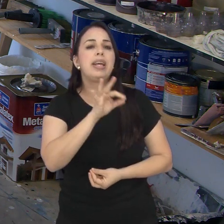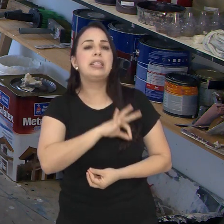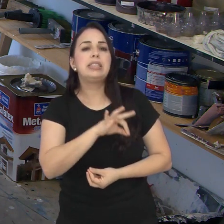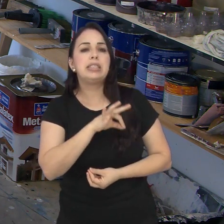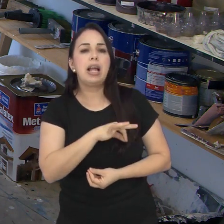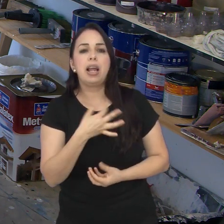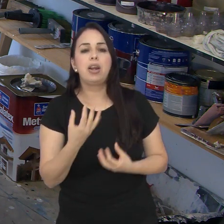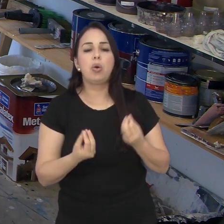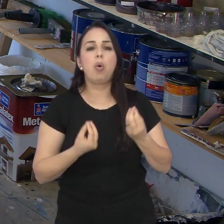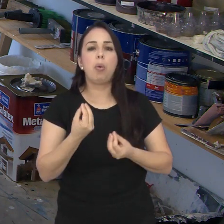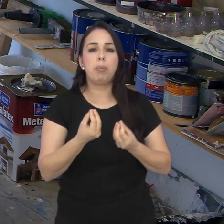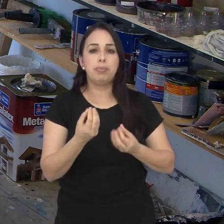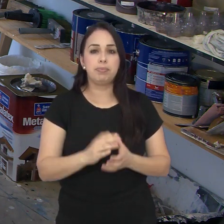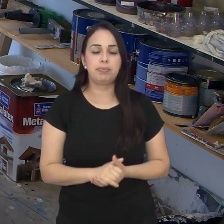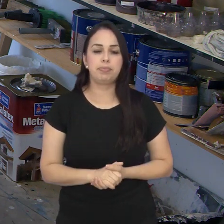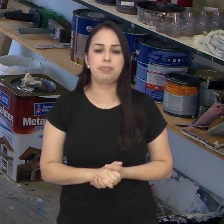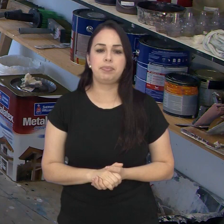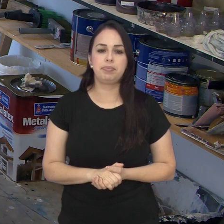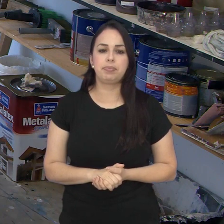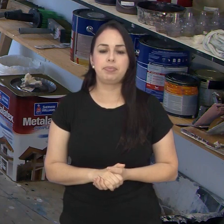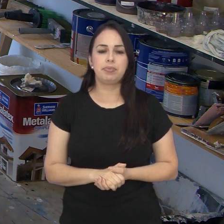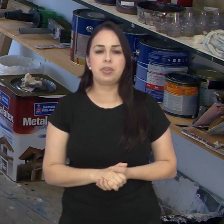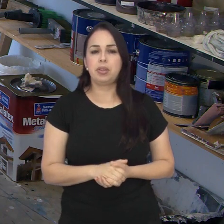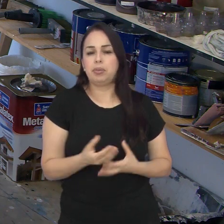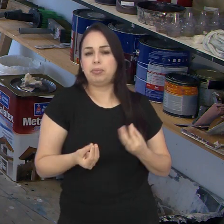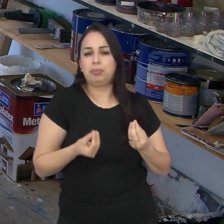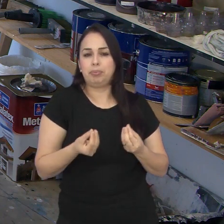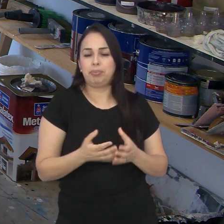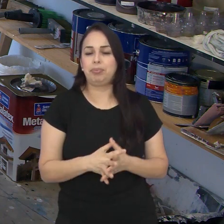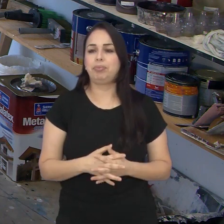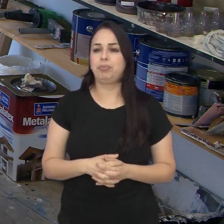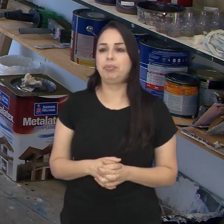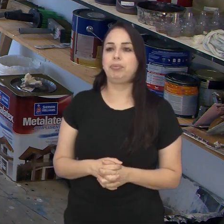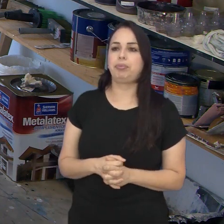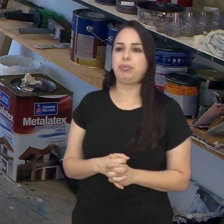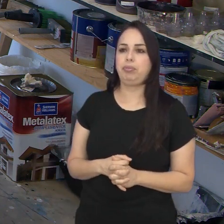sua arte, a se manter, como que é a sua história com isso, a relação com